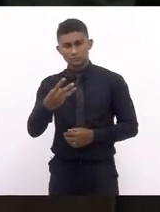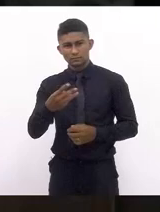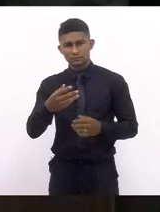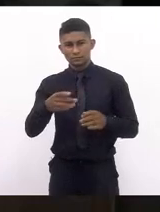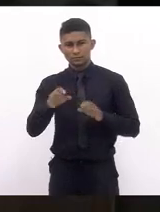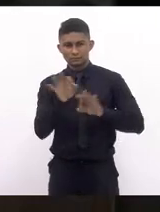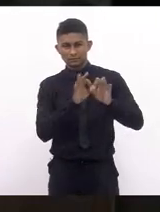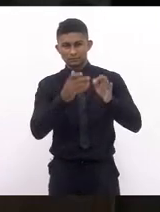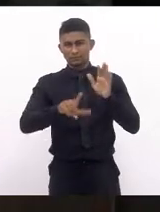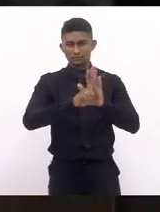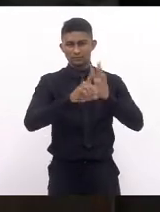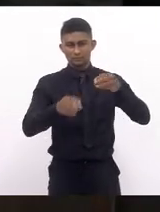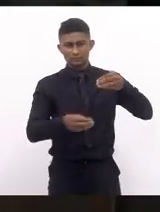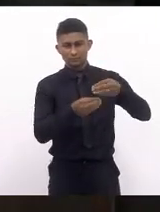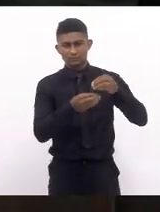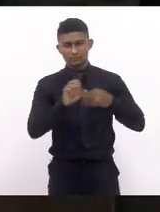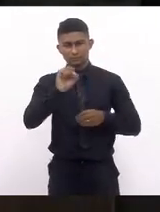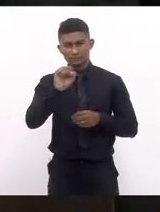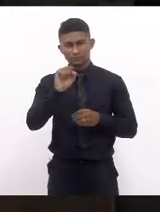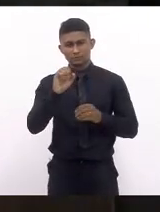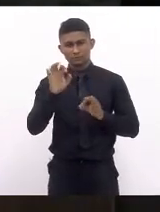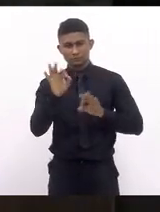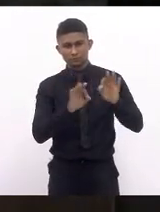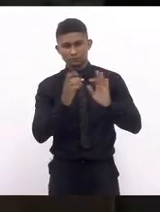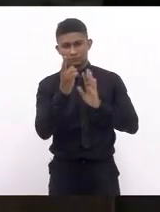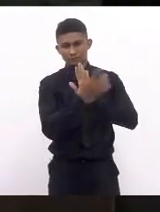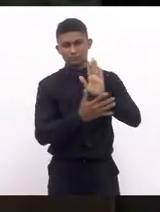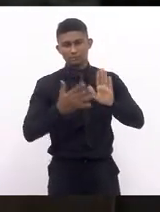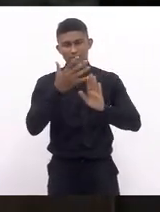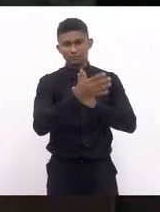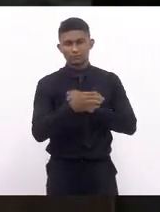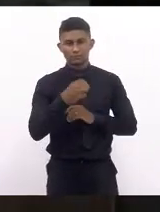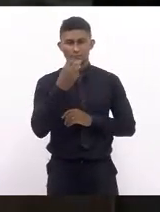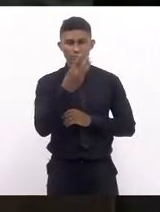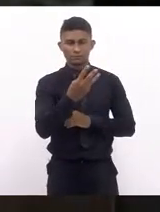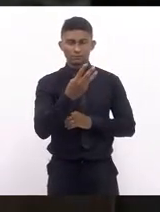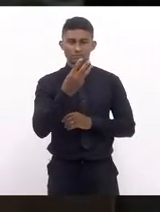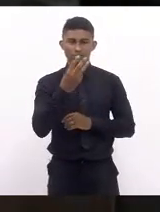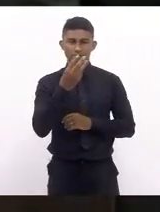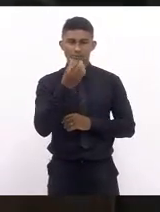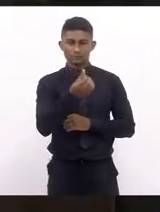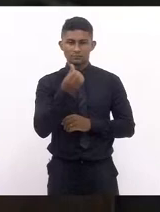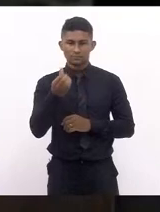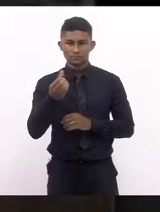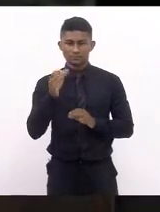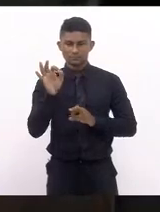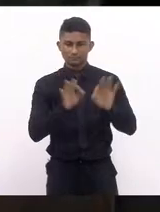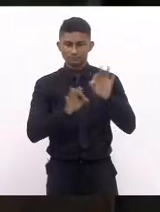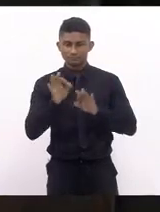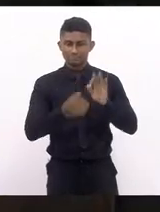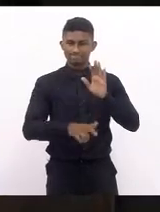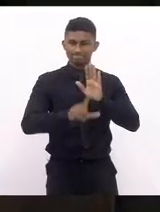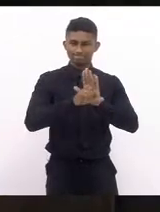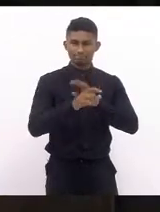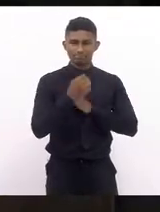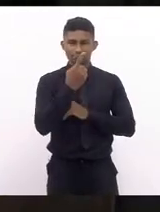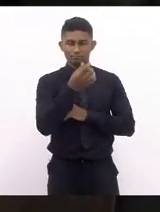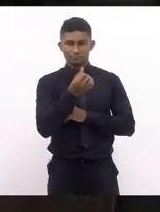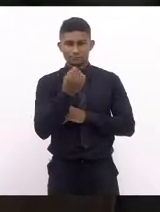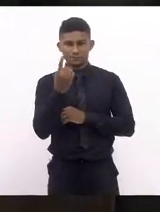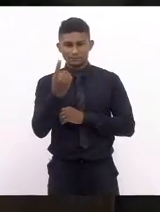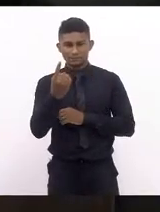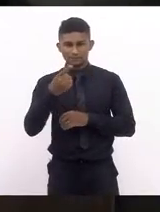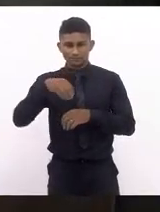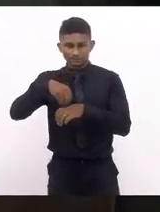de lei complementar oito projetos de decretos legislativos 367 projetos de resolução 161